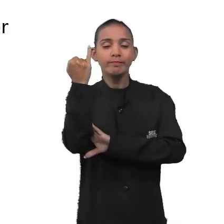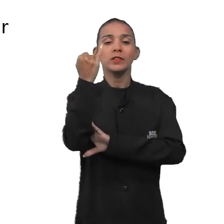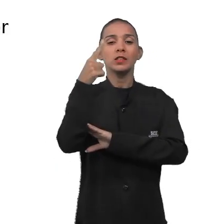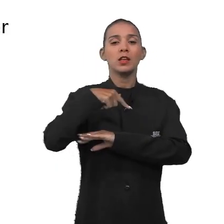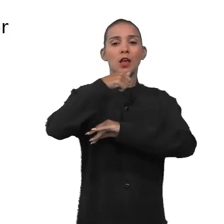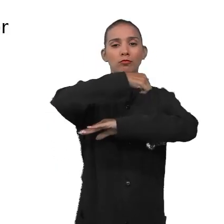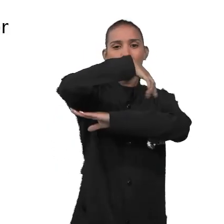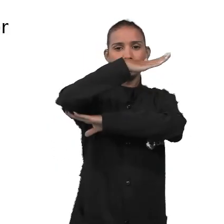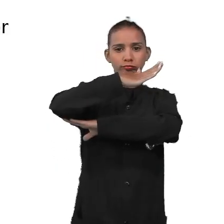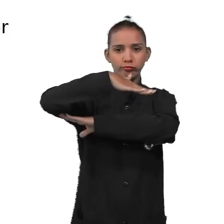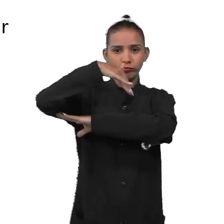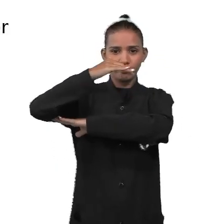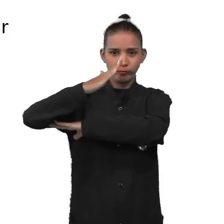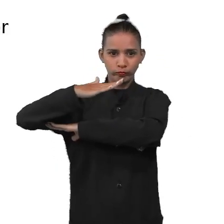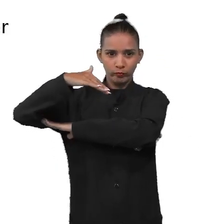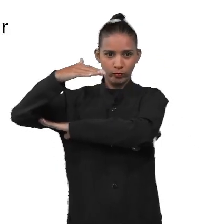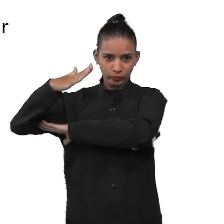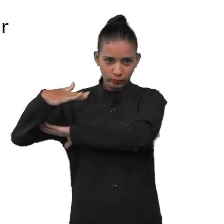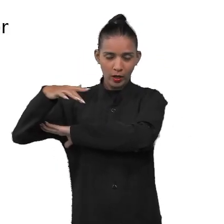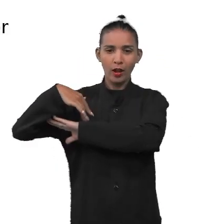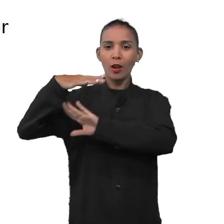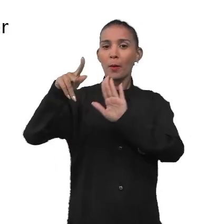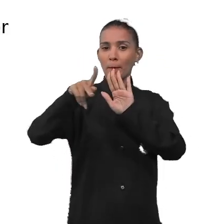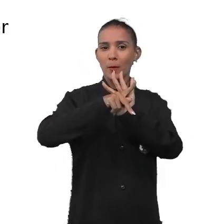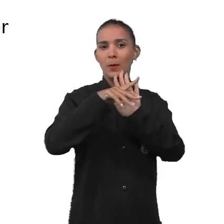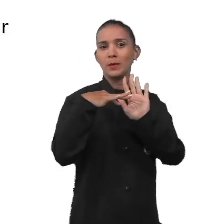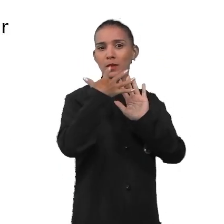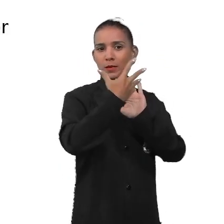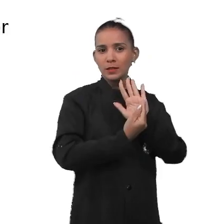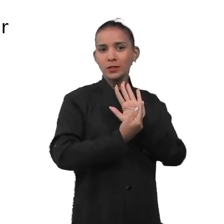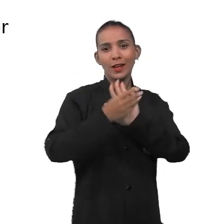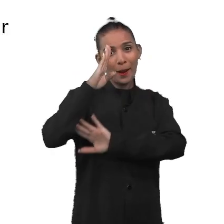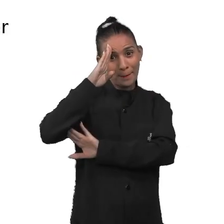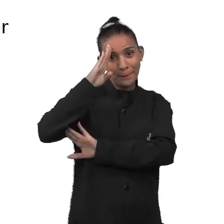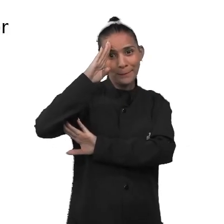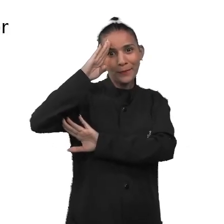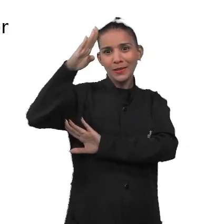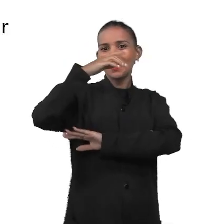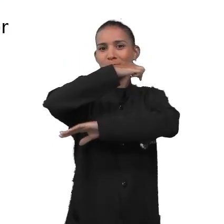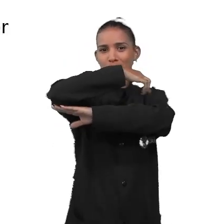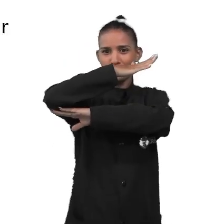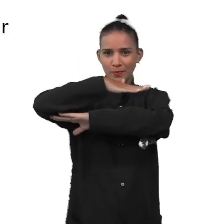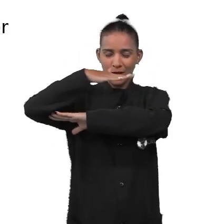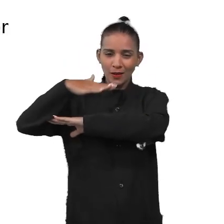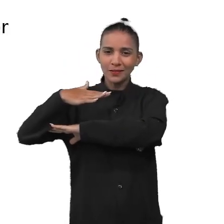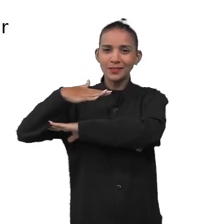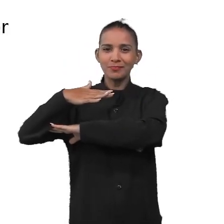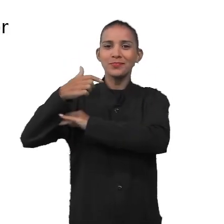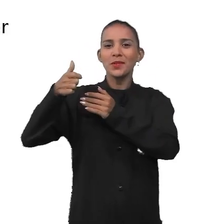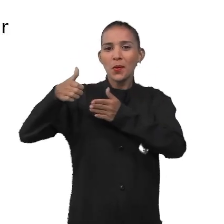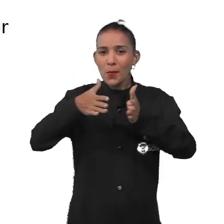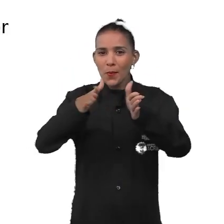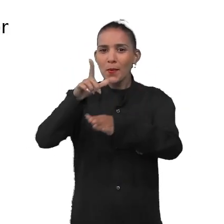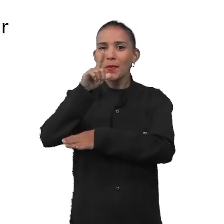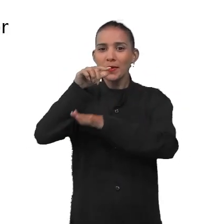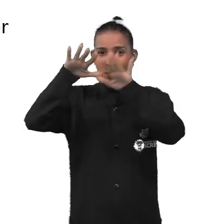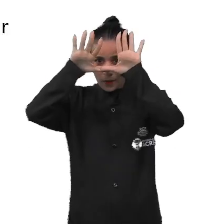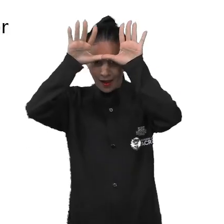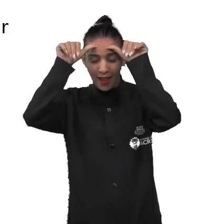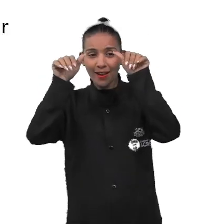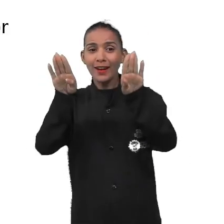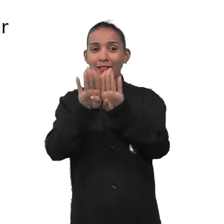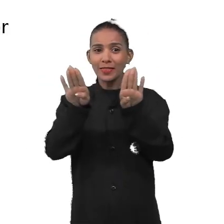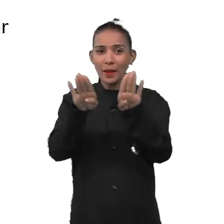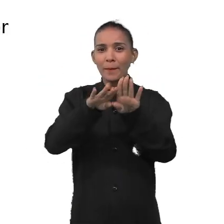a principal depressão do estado, onde está o rio Acre, tá? Olha que interessante. E por último,